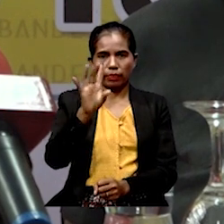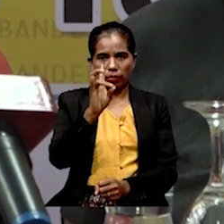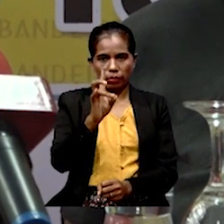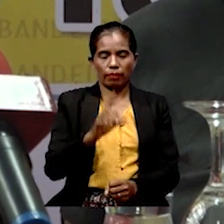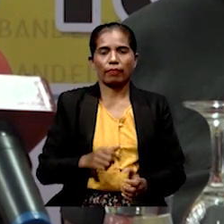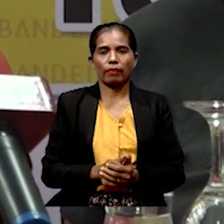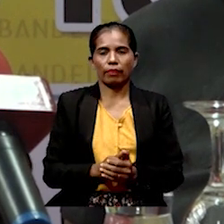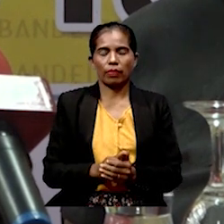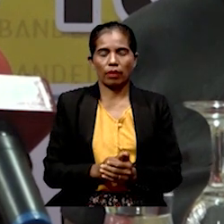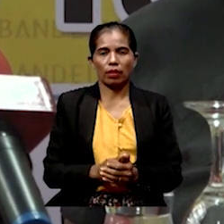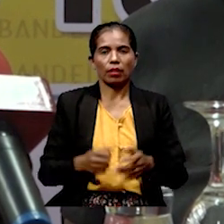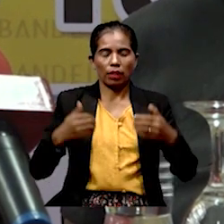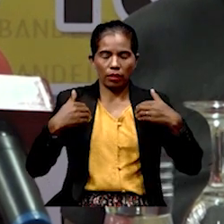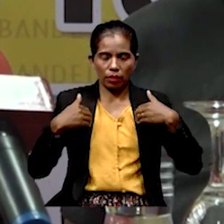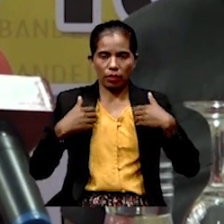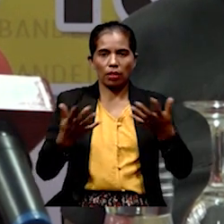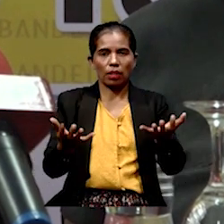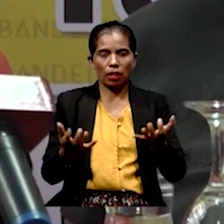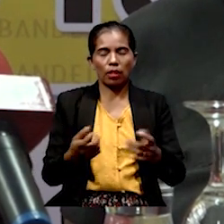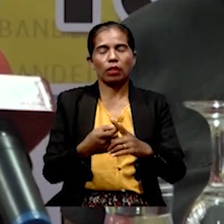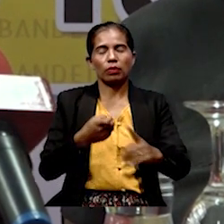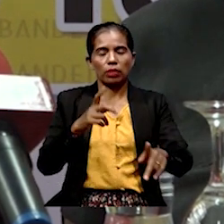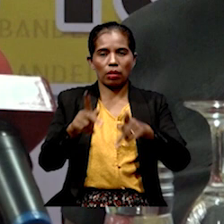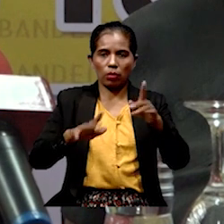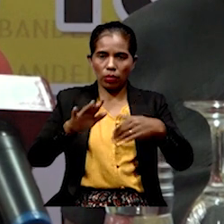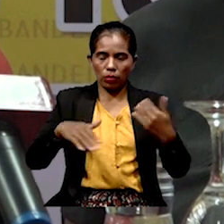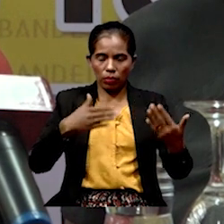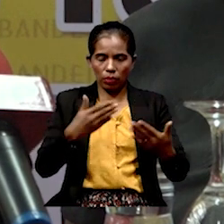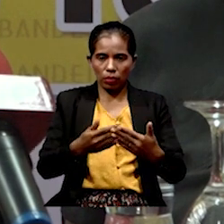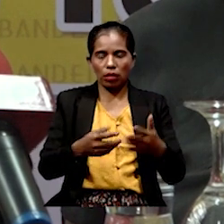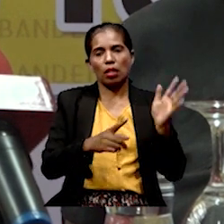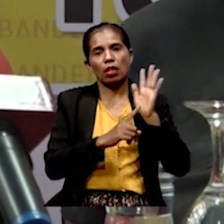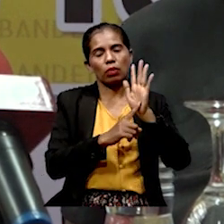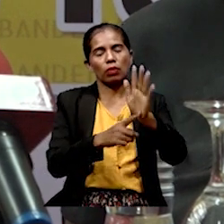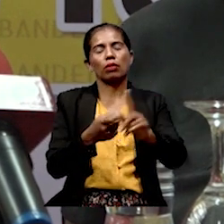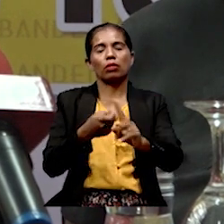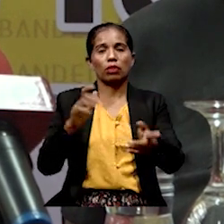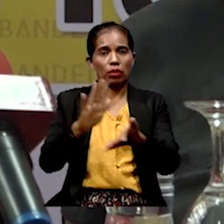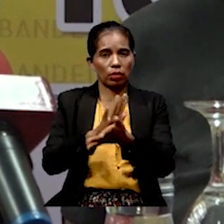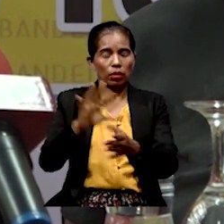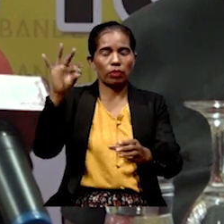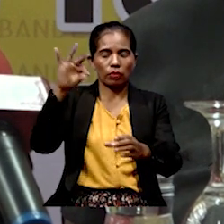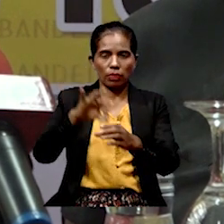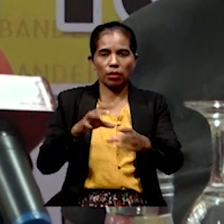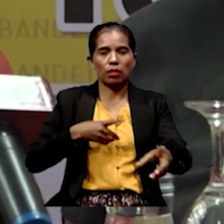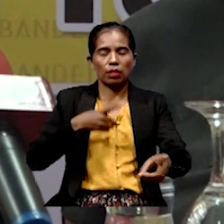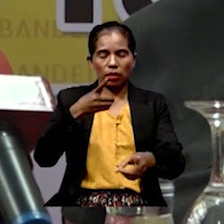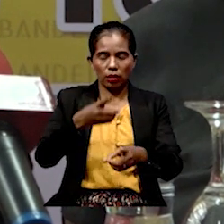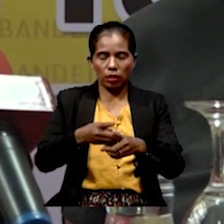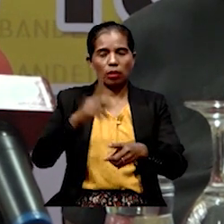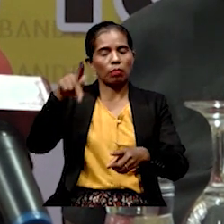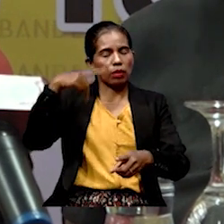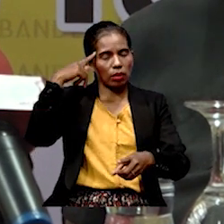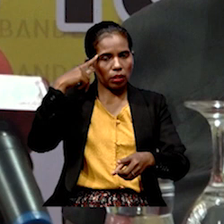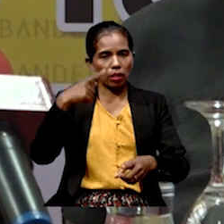2022-2027. Nema com vontade, povo nia, expressa, liu-se boletim de voto, direito político no democrático e da